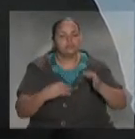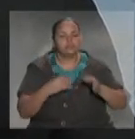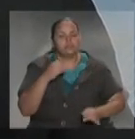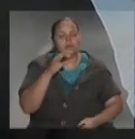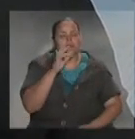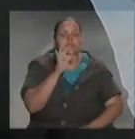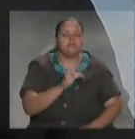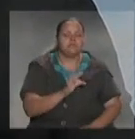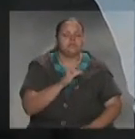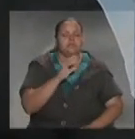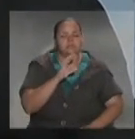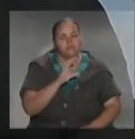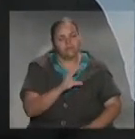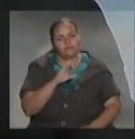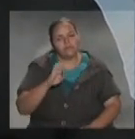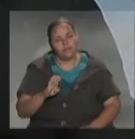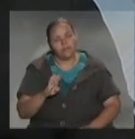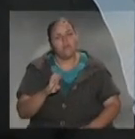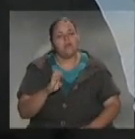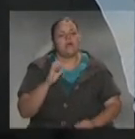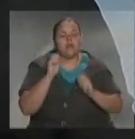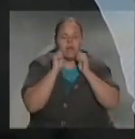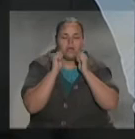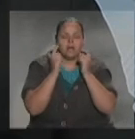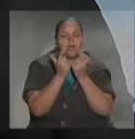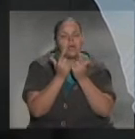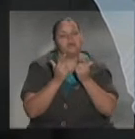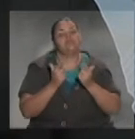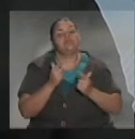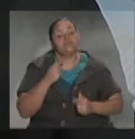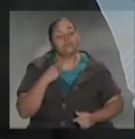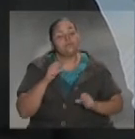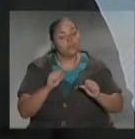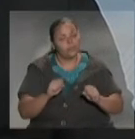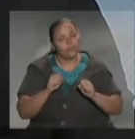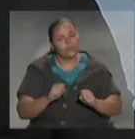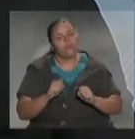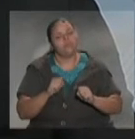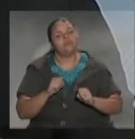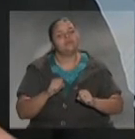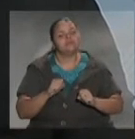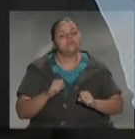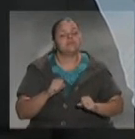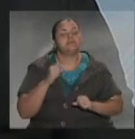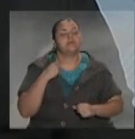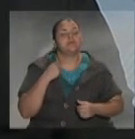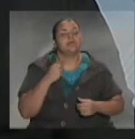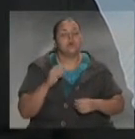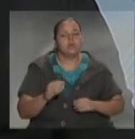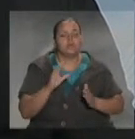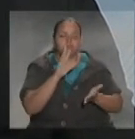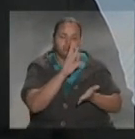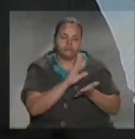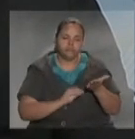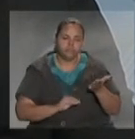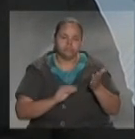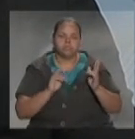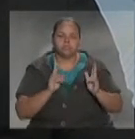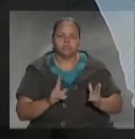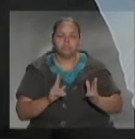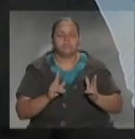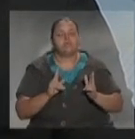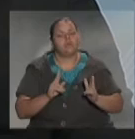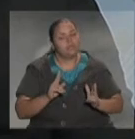de Justiça, Ministério Público, Tribunal de Contas, a Alerj, né, para que possam servir de